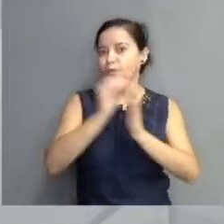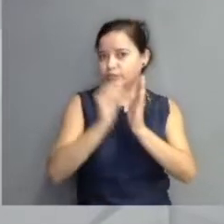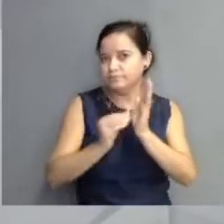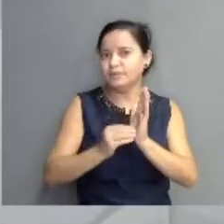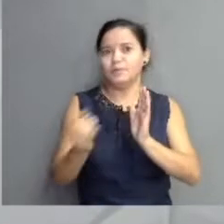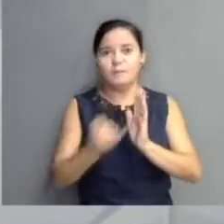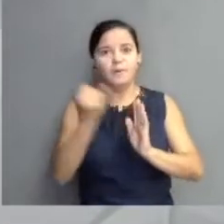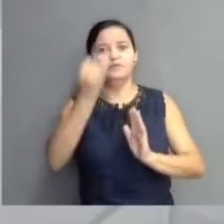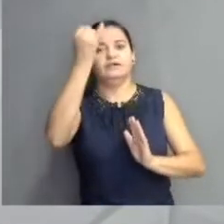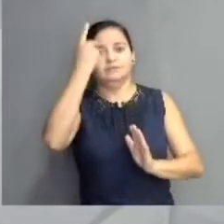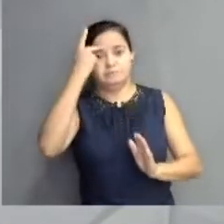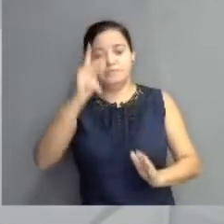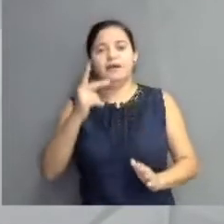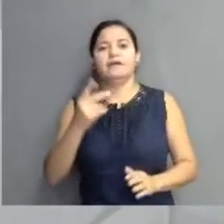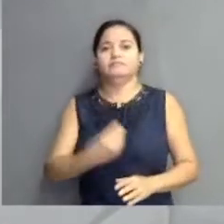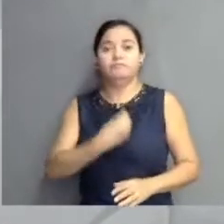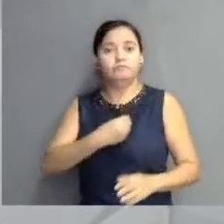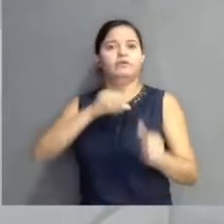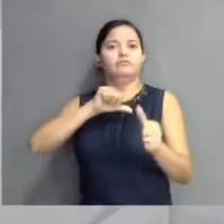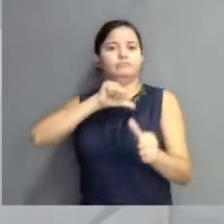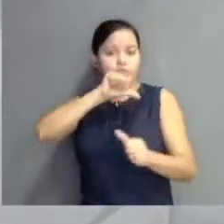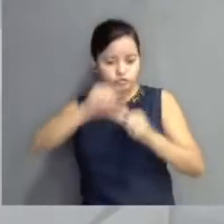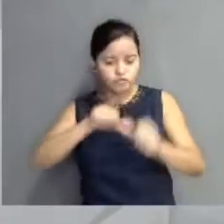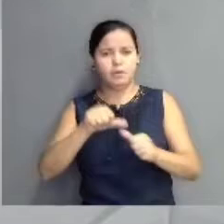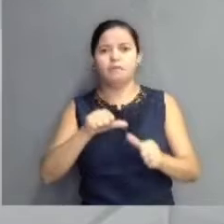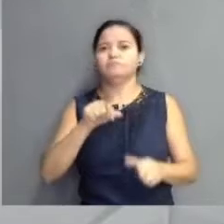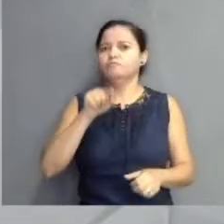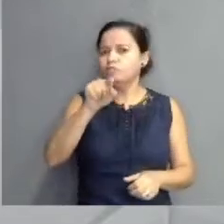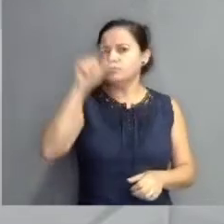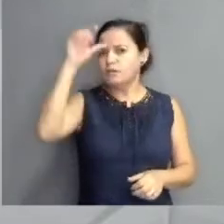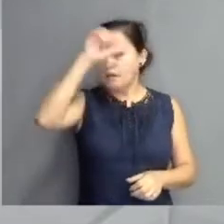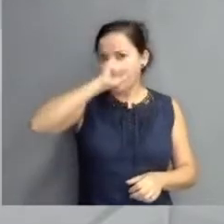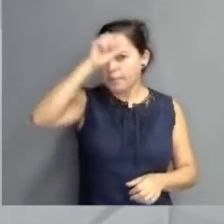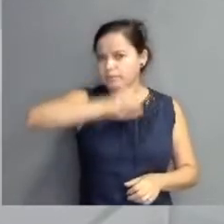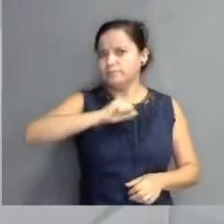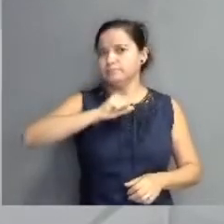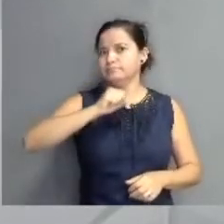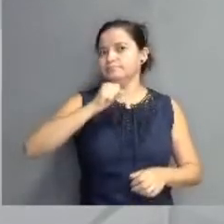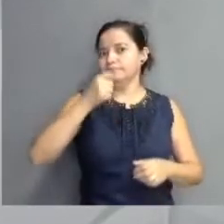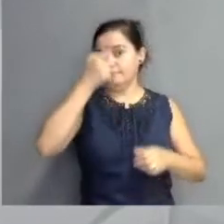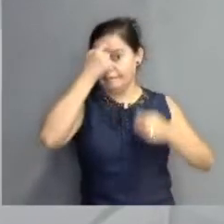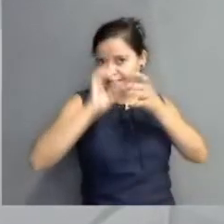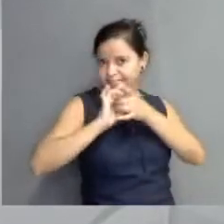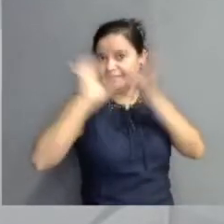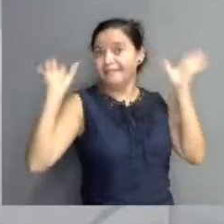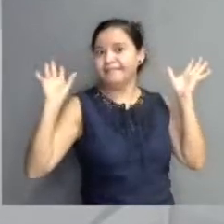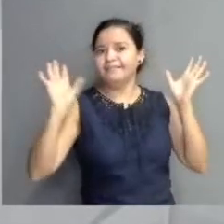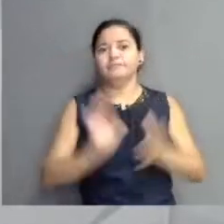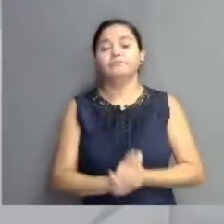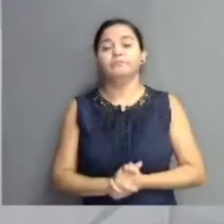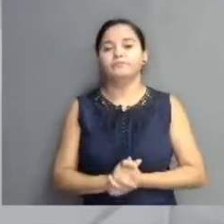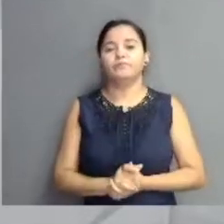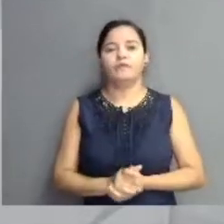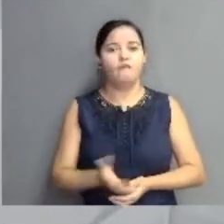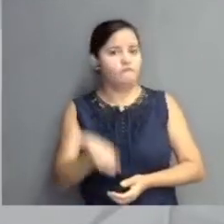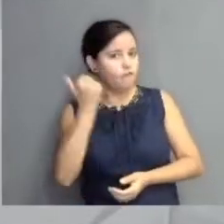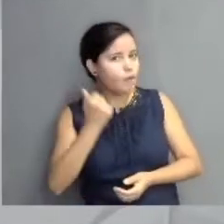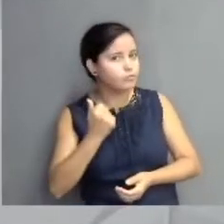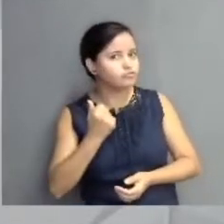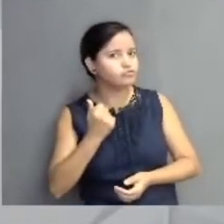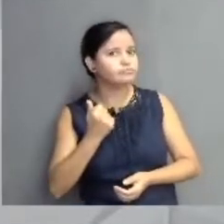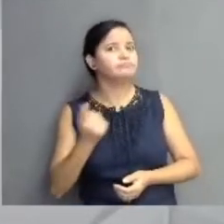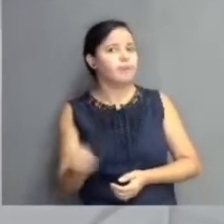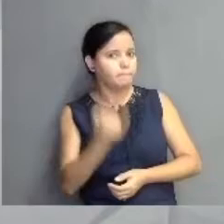que você consiga assimilar isso de uma forma que seja libertadora. Tá certo? Então vamos lá, porque vai